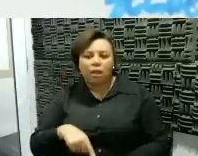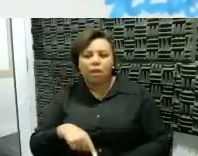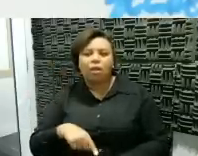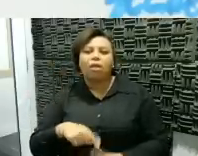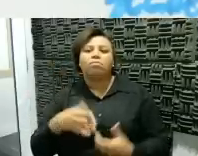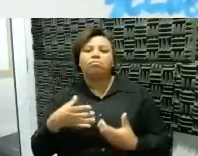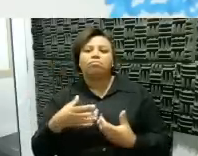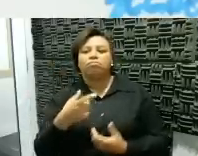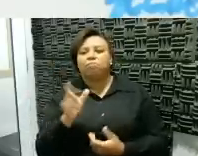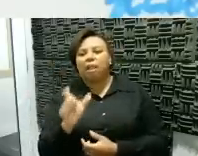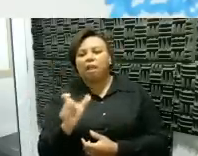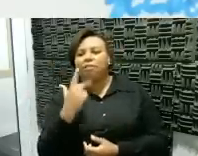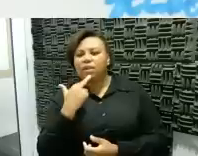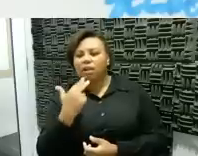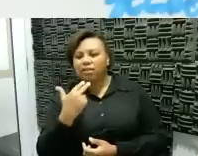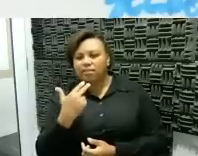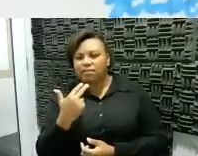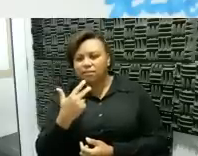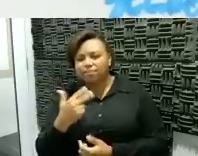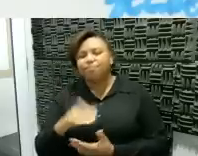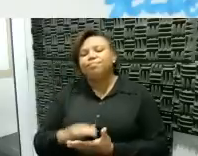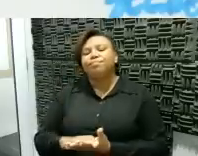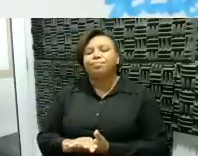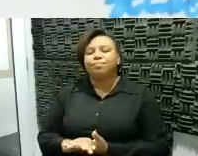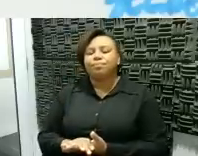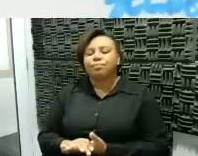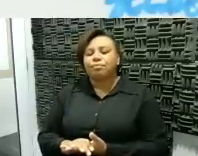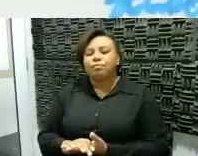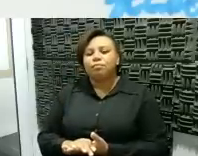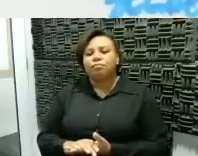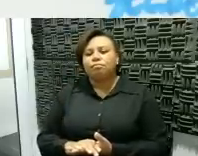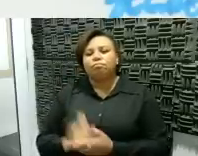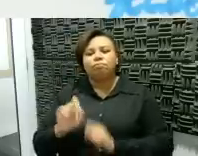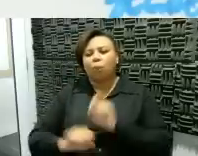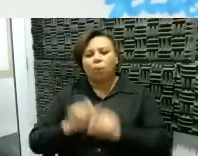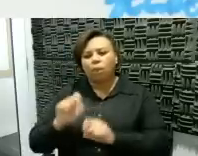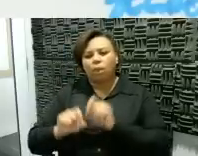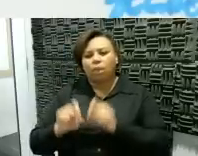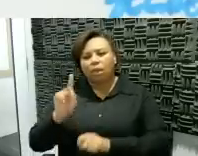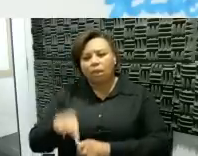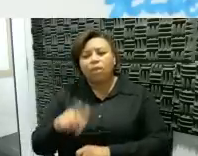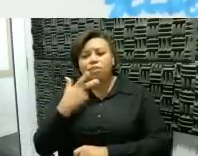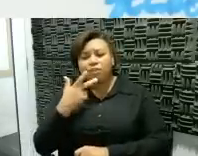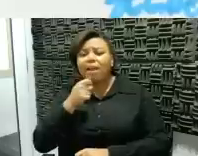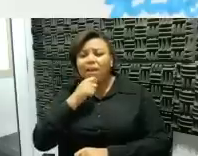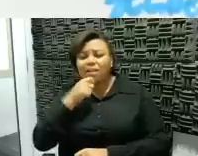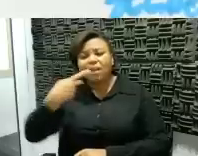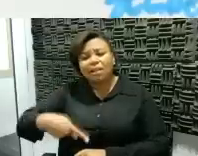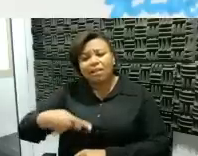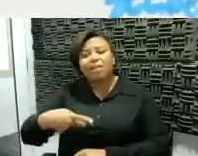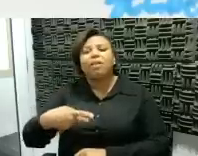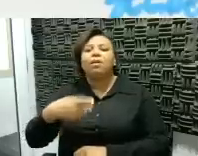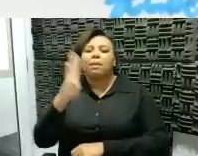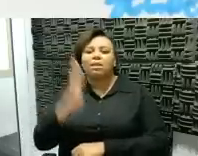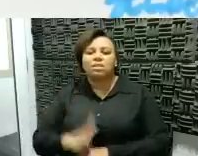chamado disability studies a gente chama ainda no Brasil de DS abilit stes